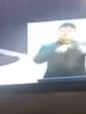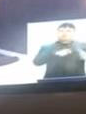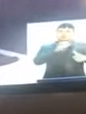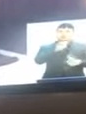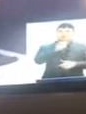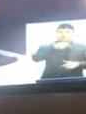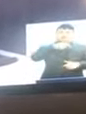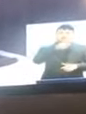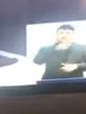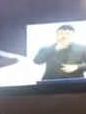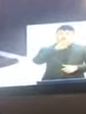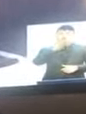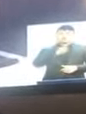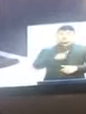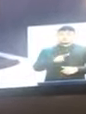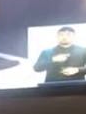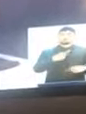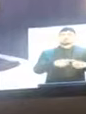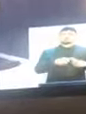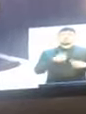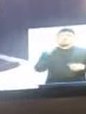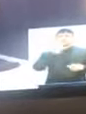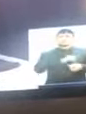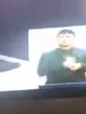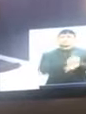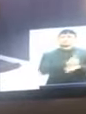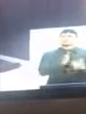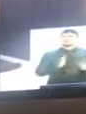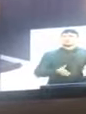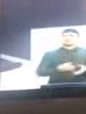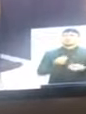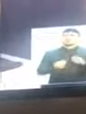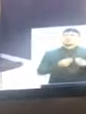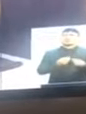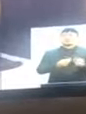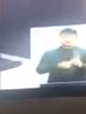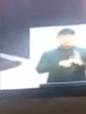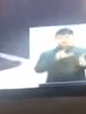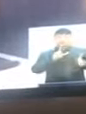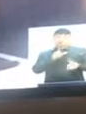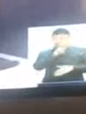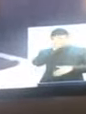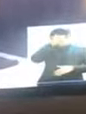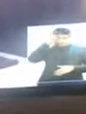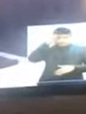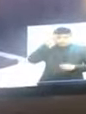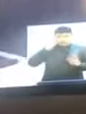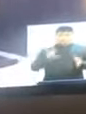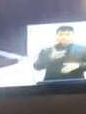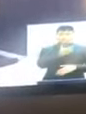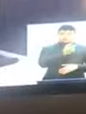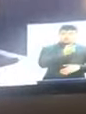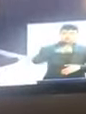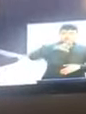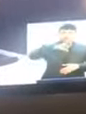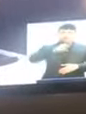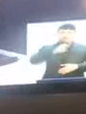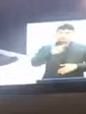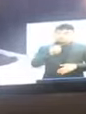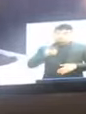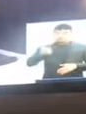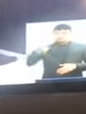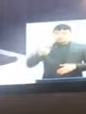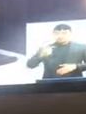de Aquiraz. E por que isso? Porque ele já tinha sido prefeito de 2009 a 2012.